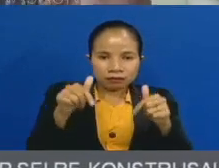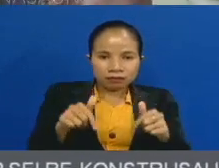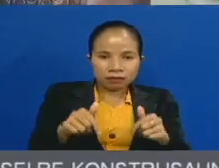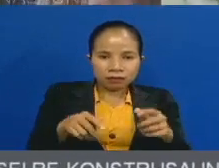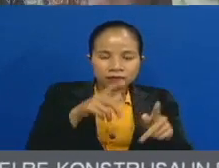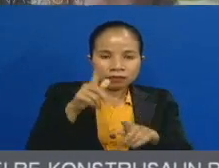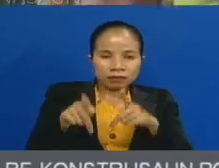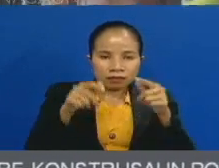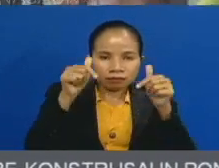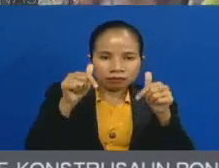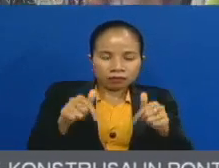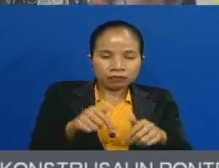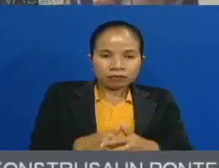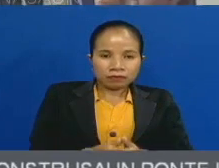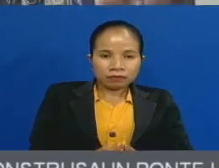nia povo dene hode